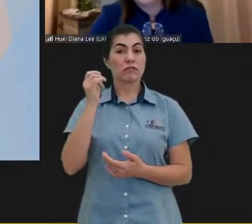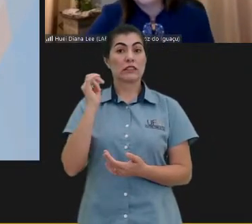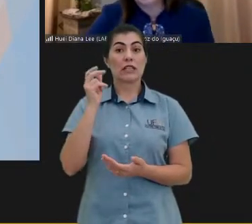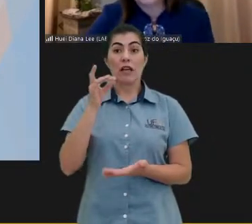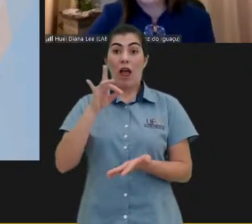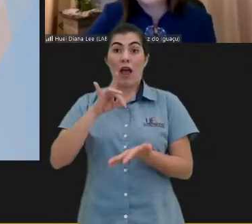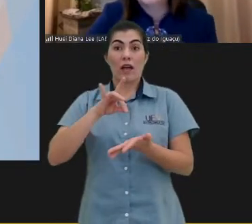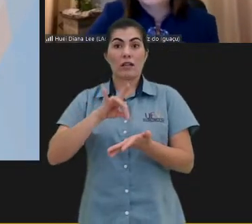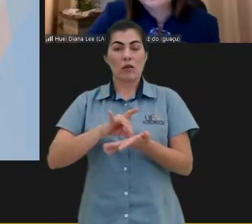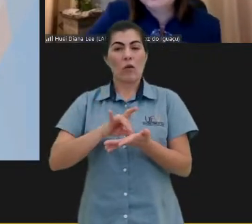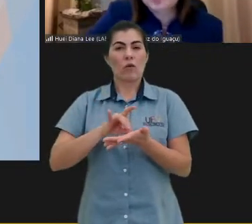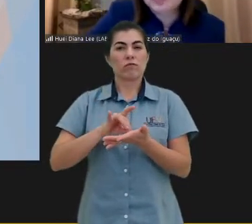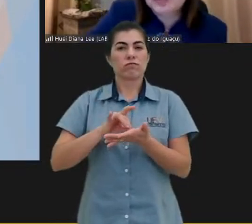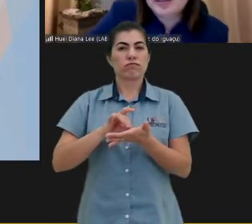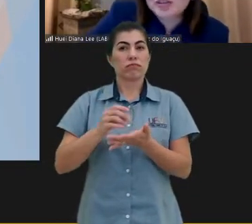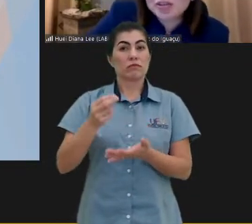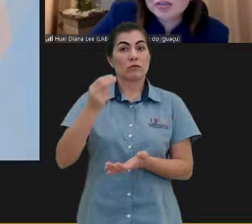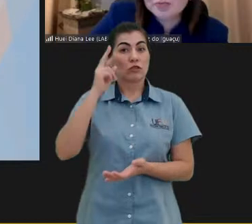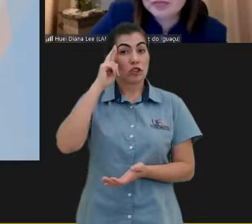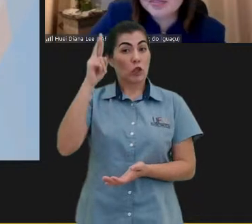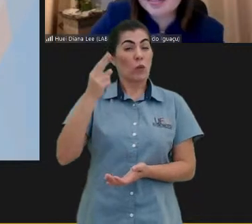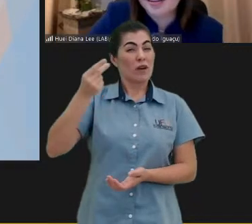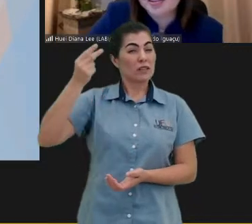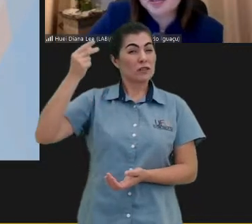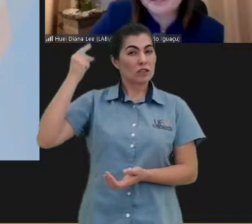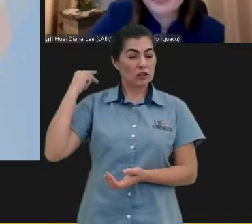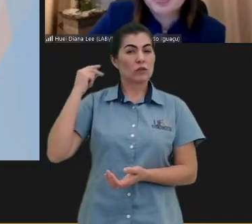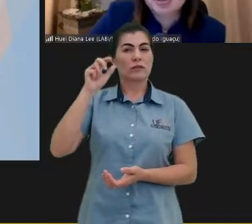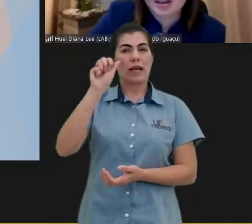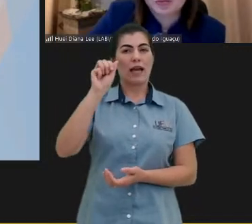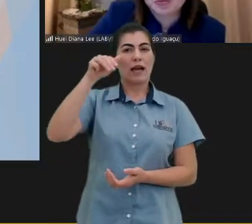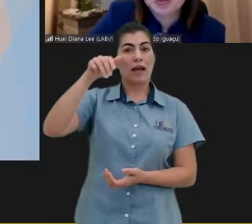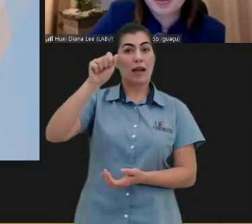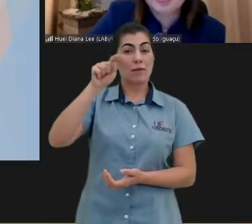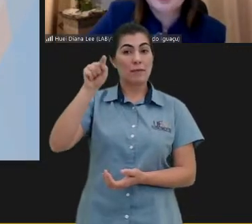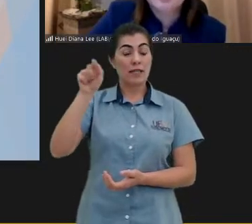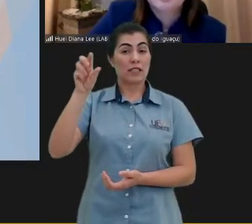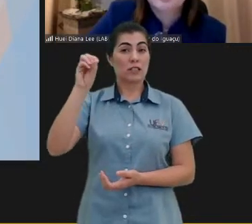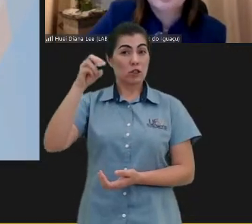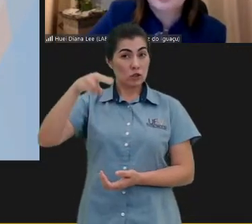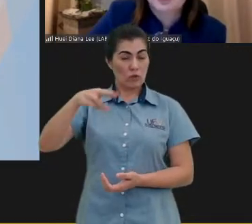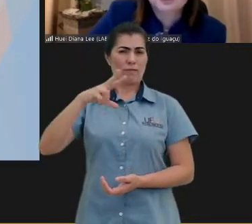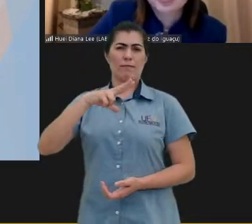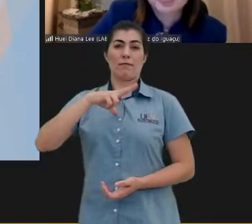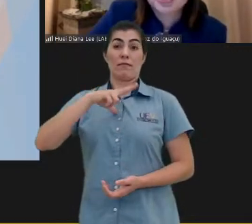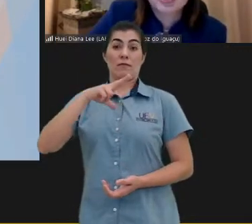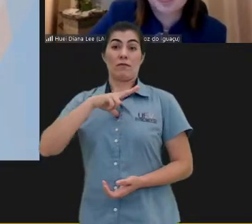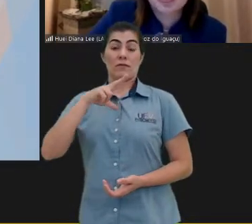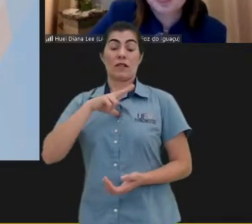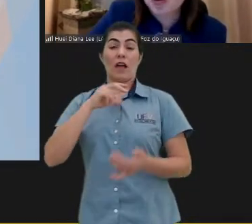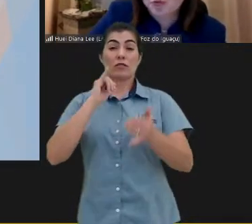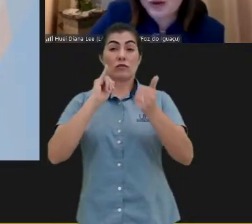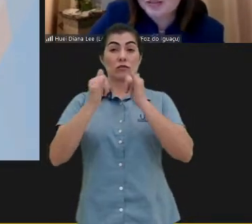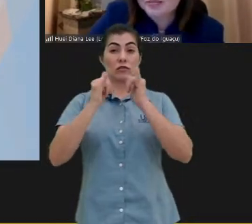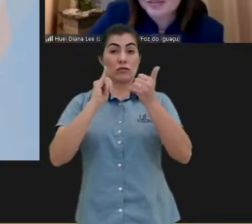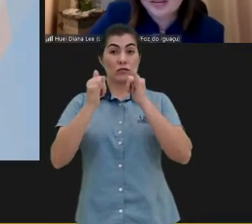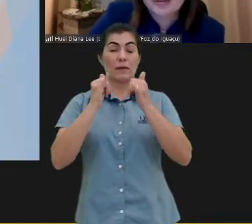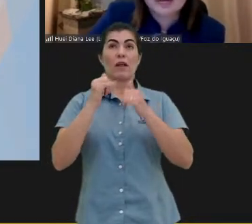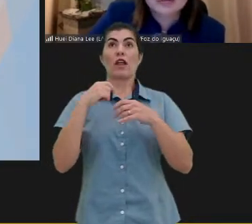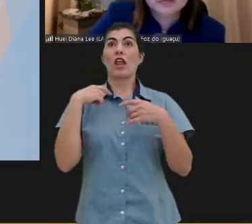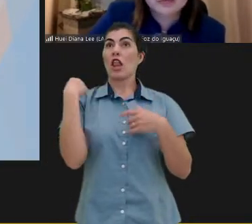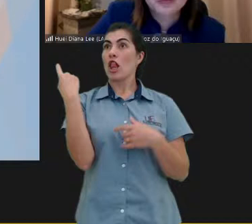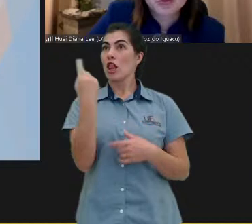diretor da Amazon. Ele veio para falar de privacidade de dados, algo que a gente está muito preocupado,